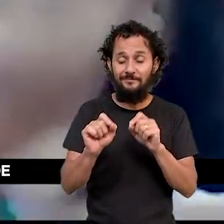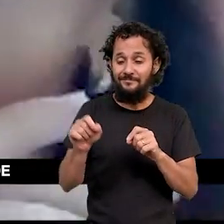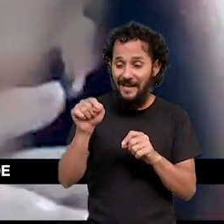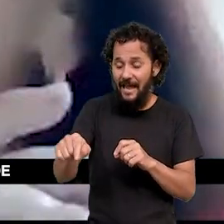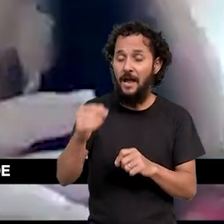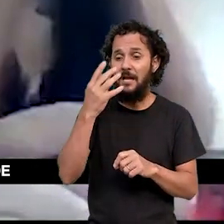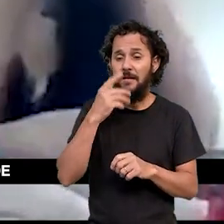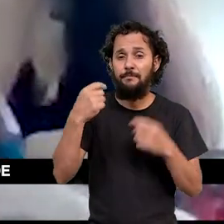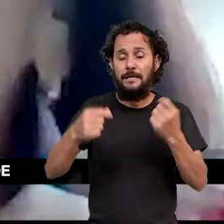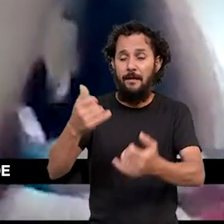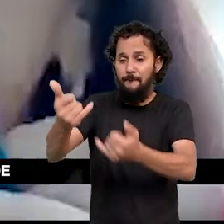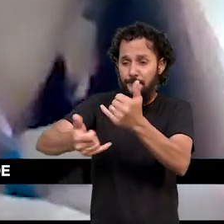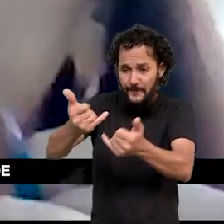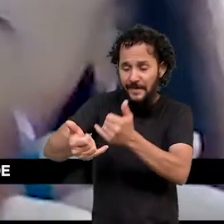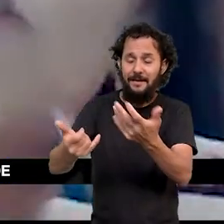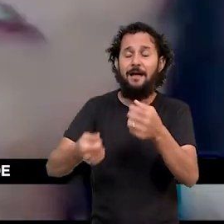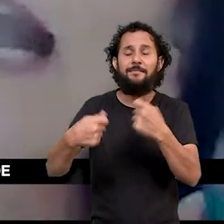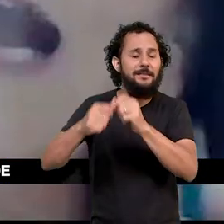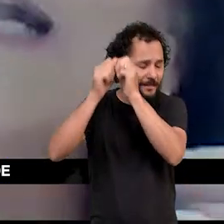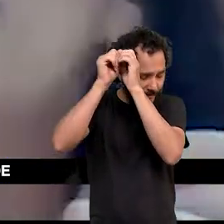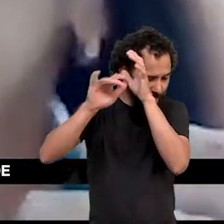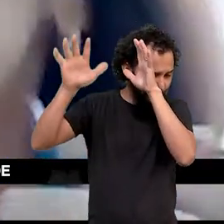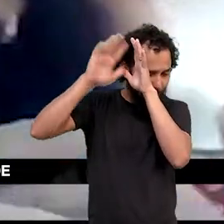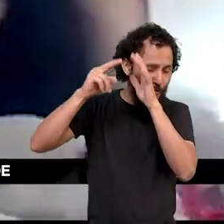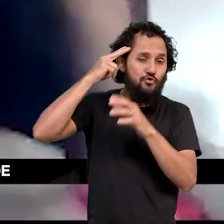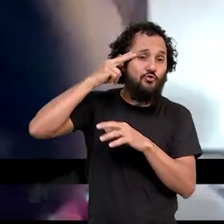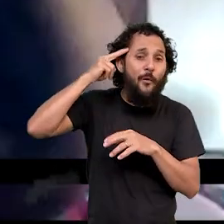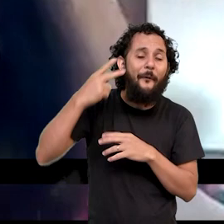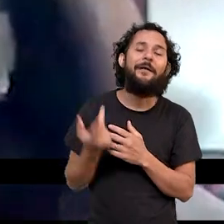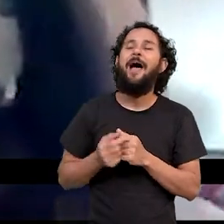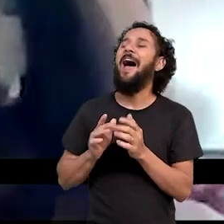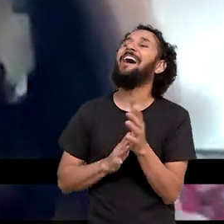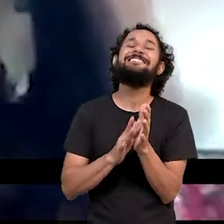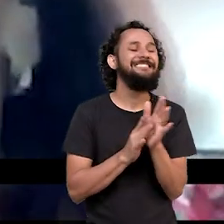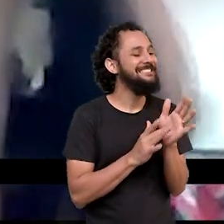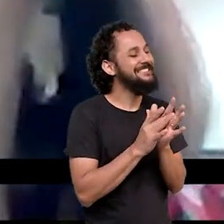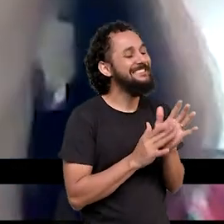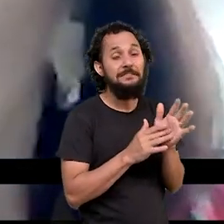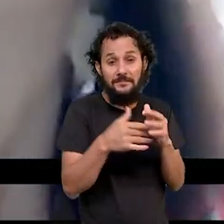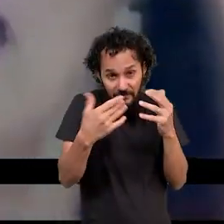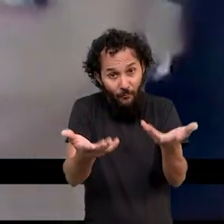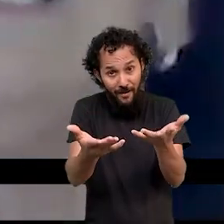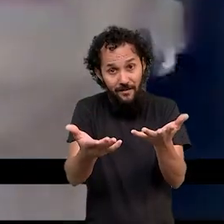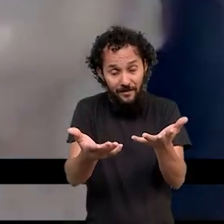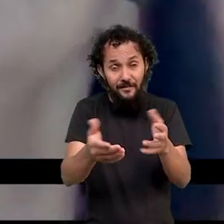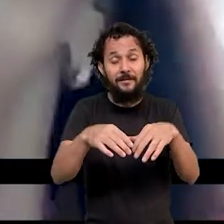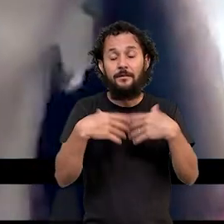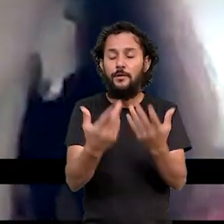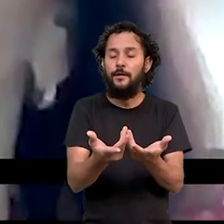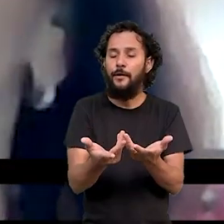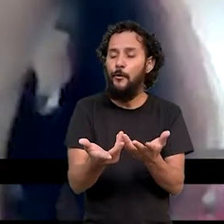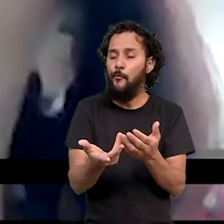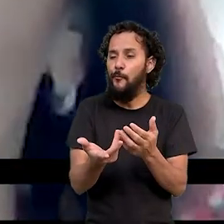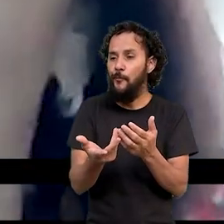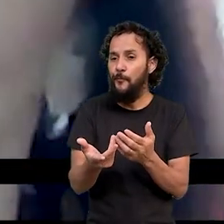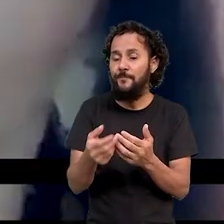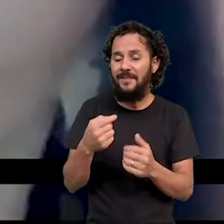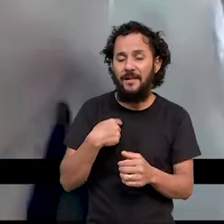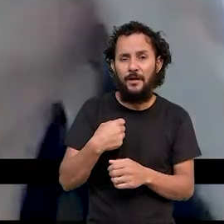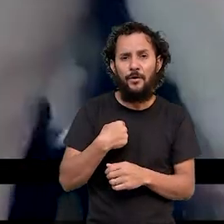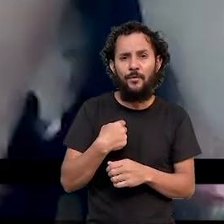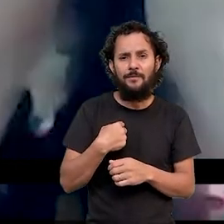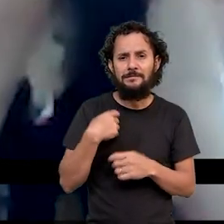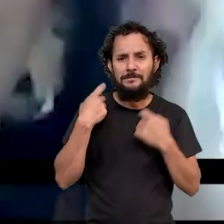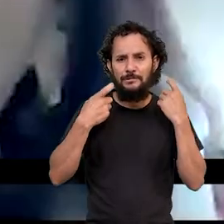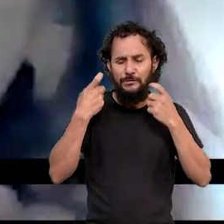são crianças que devem brincar, que devem sonhar, que devem fazer de conta, né? E nessa medida, eu